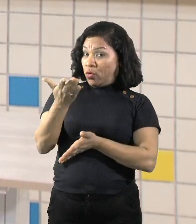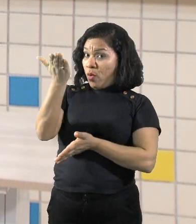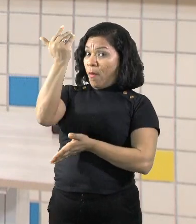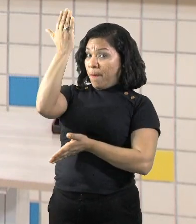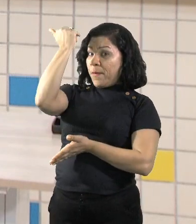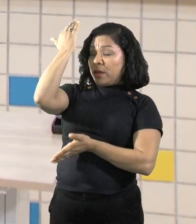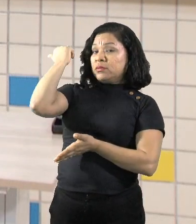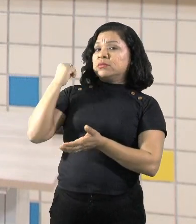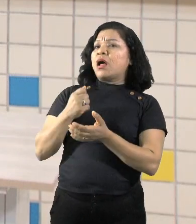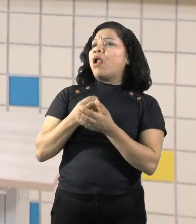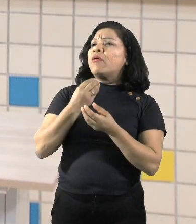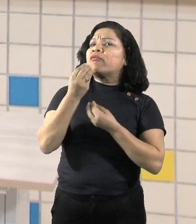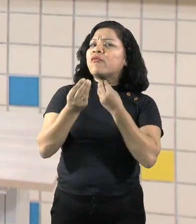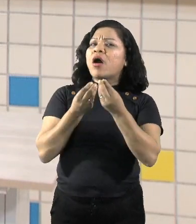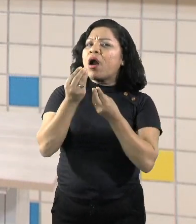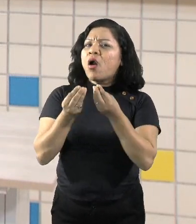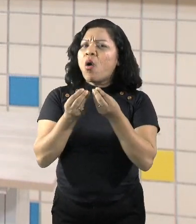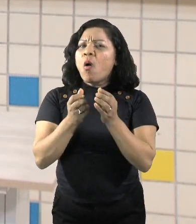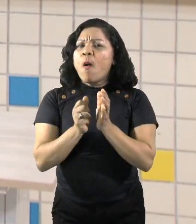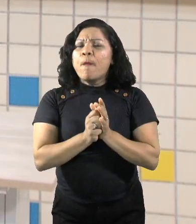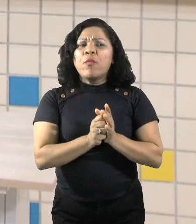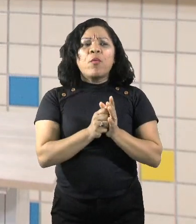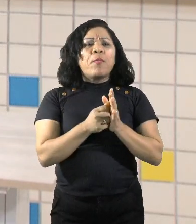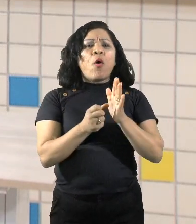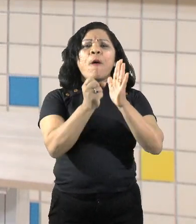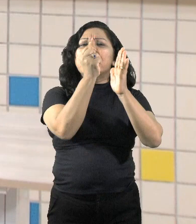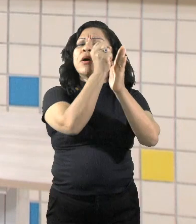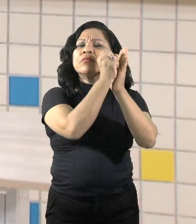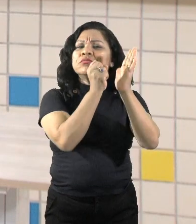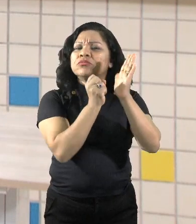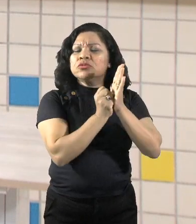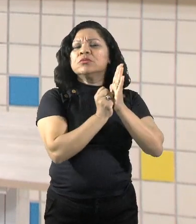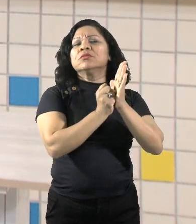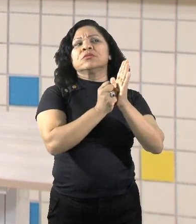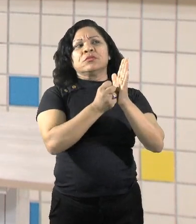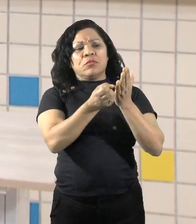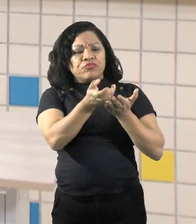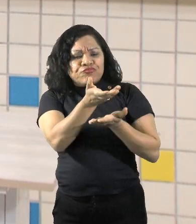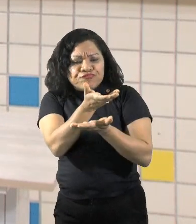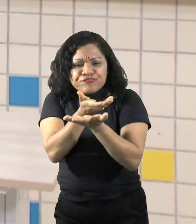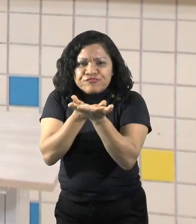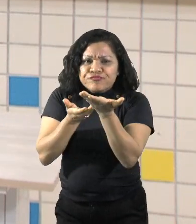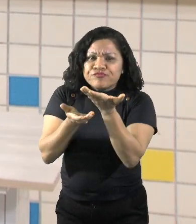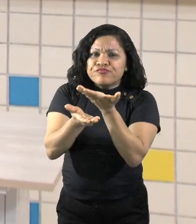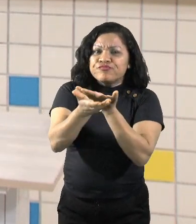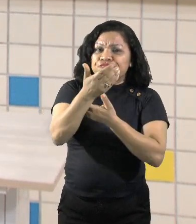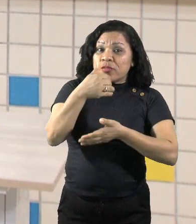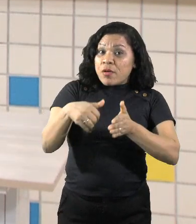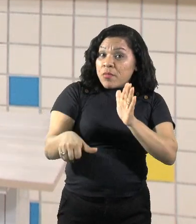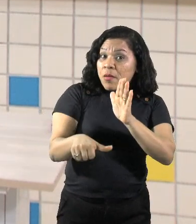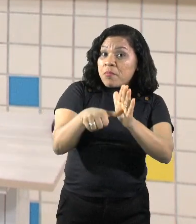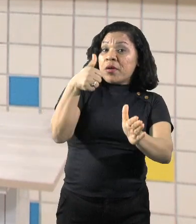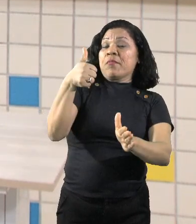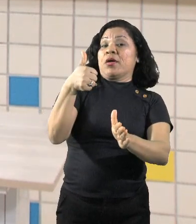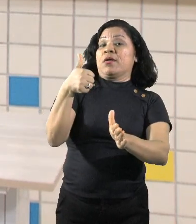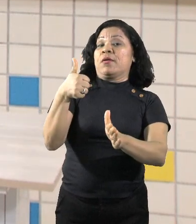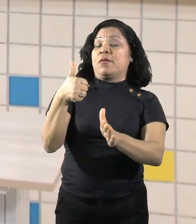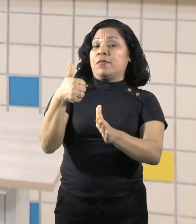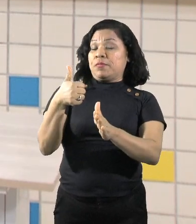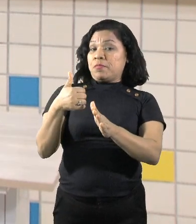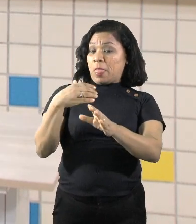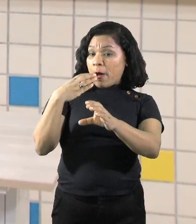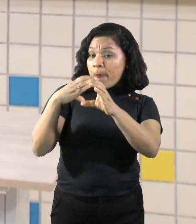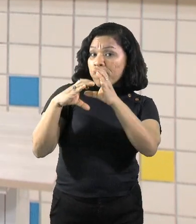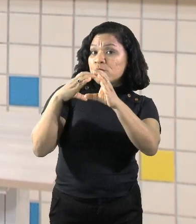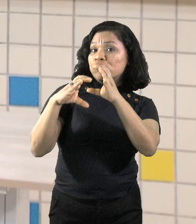de símbolos. Sim, as primeiras formas de comunicação dos nossos antepassados